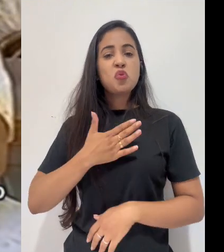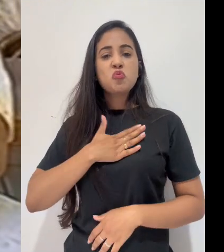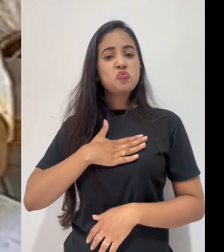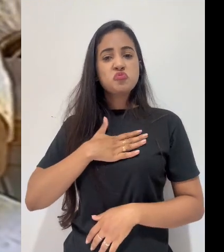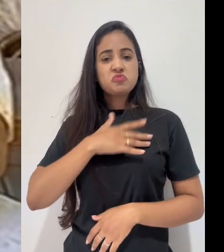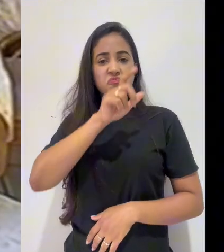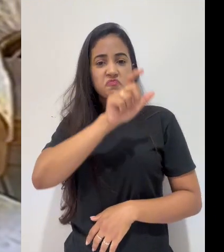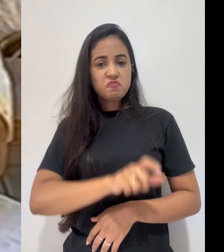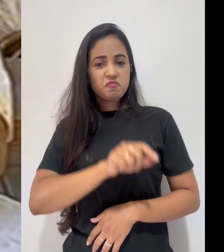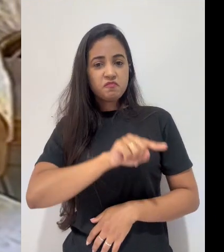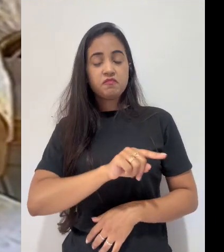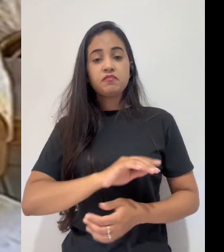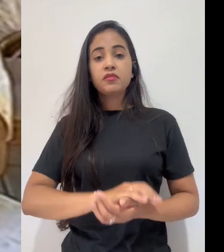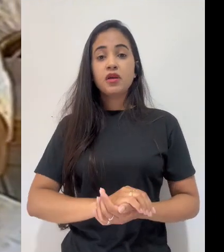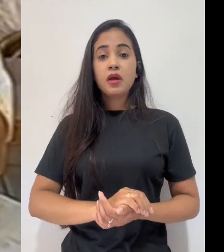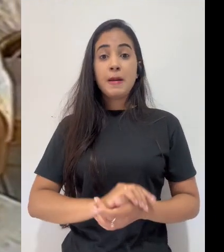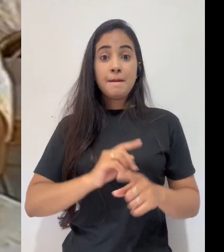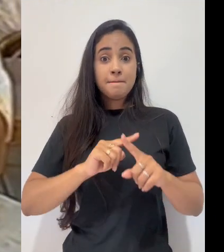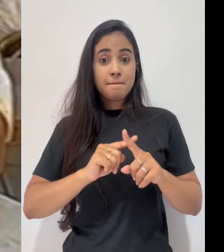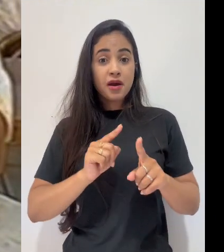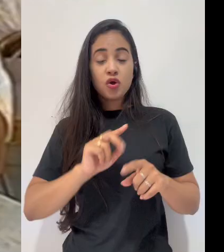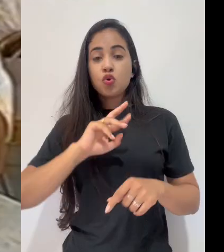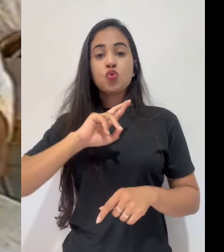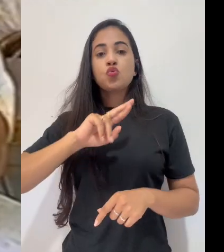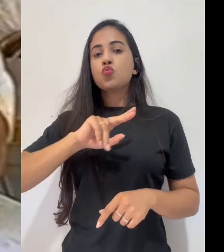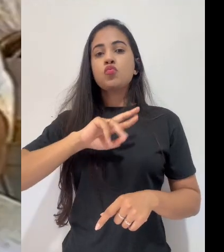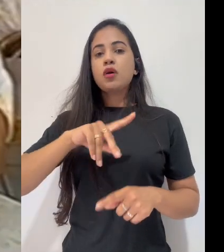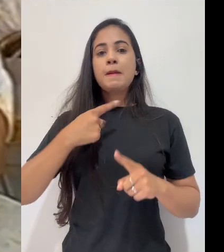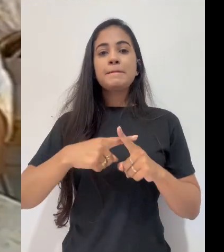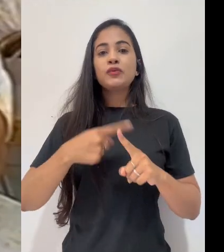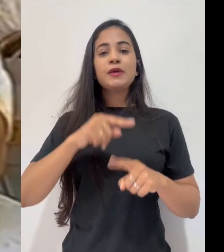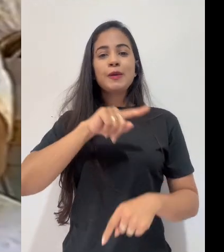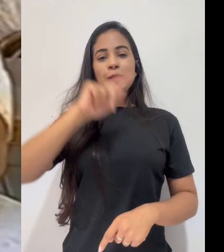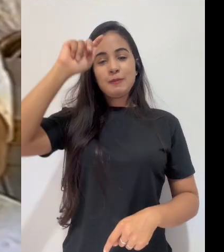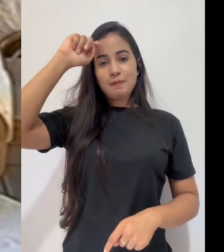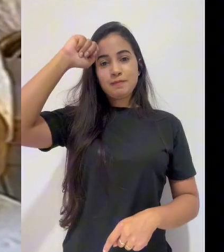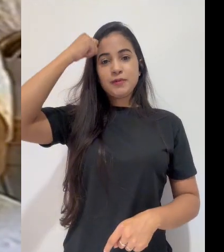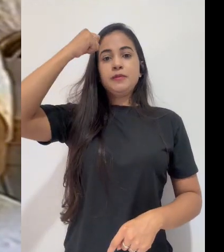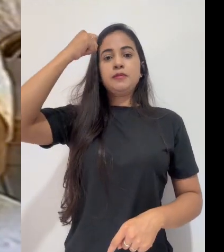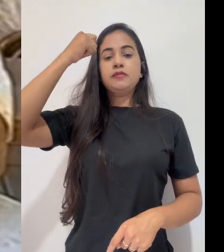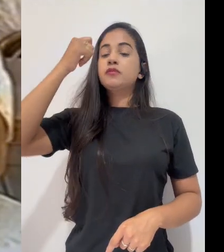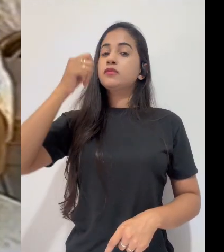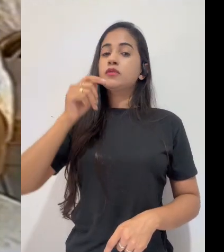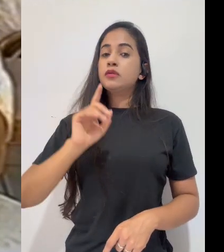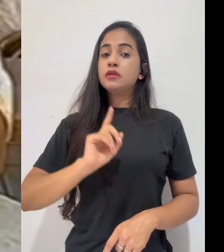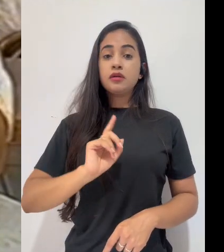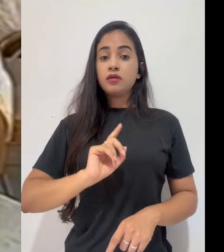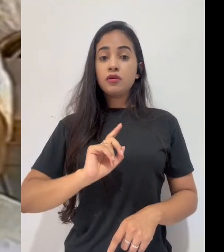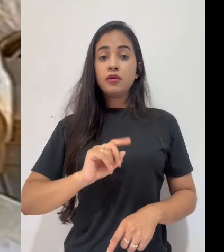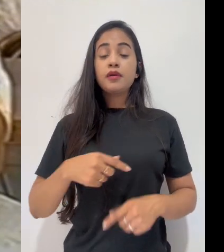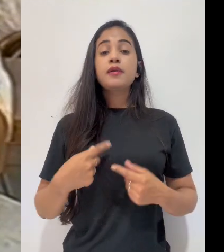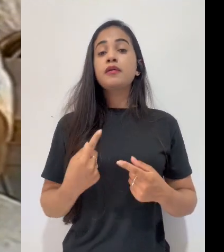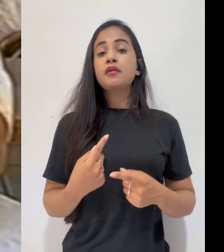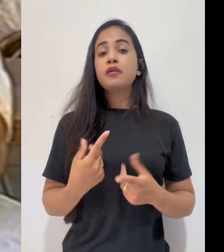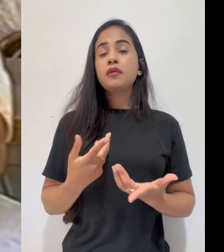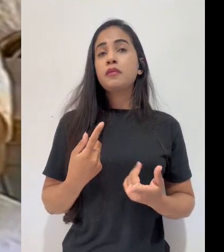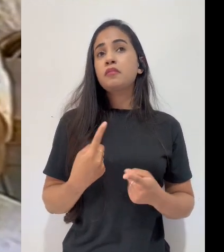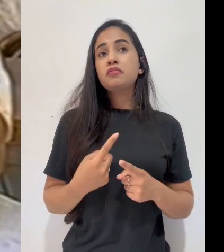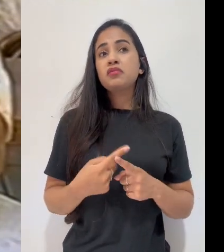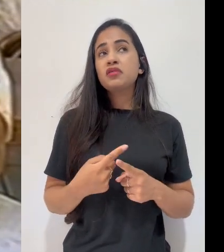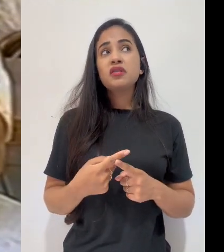Não é? E não pelo fato da cor, dele ser da raça negra, da cor negra,